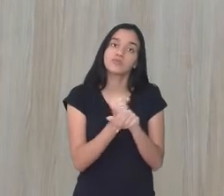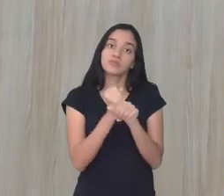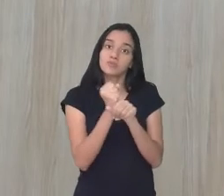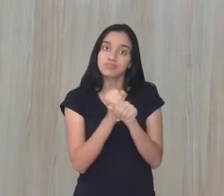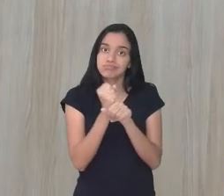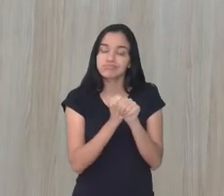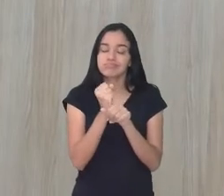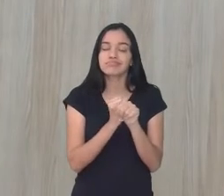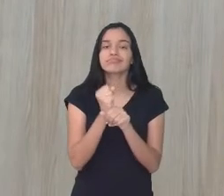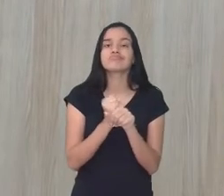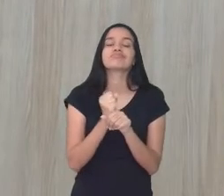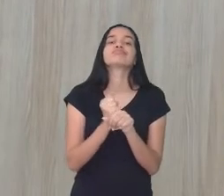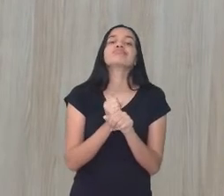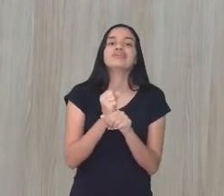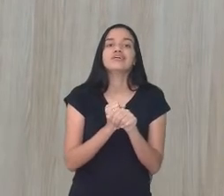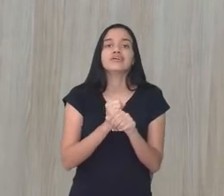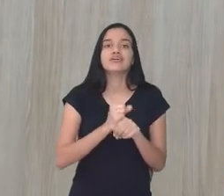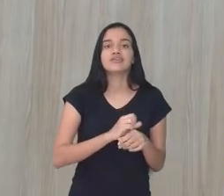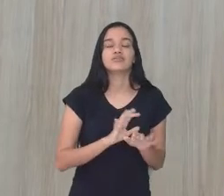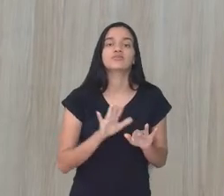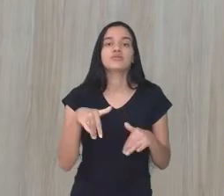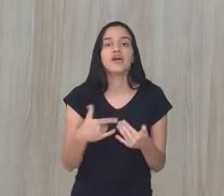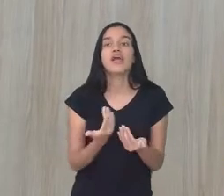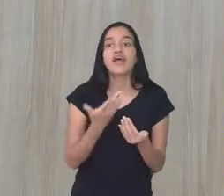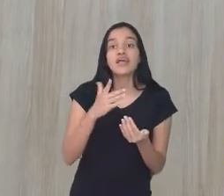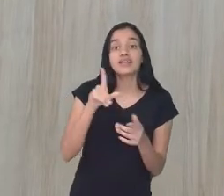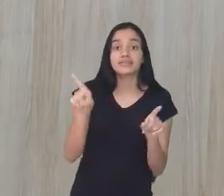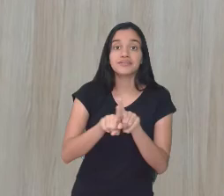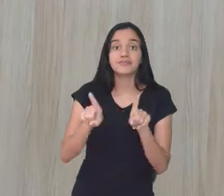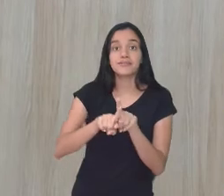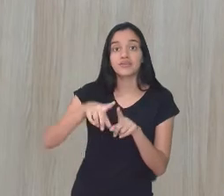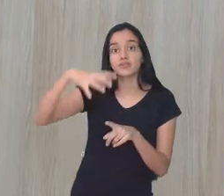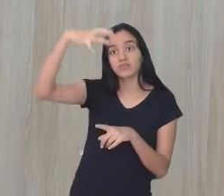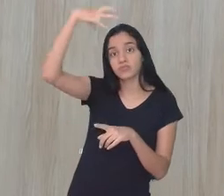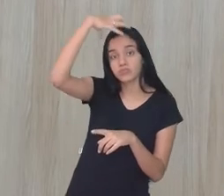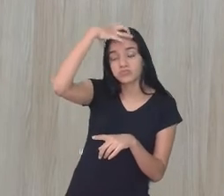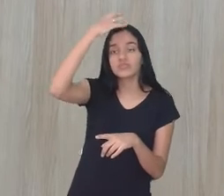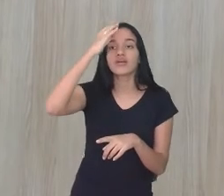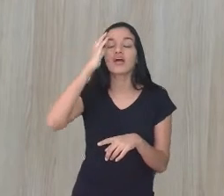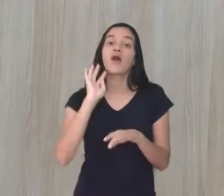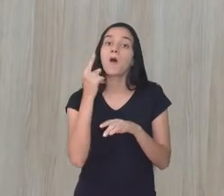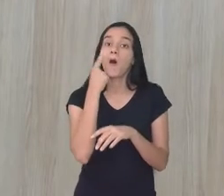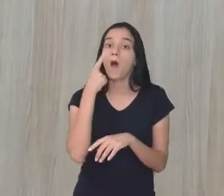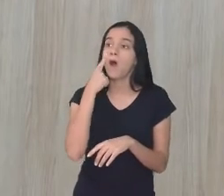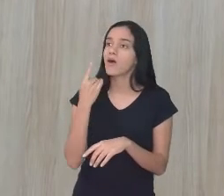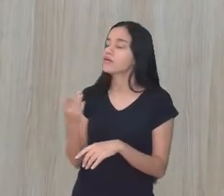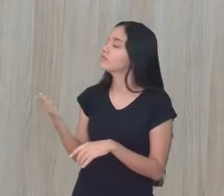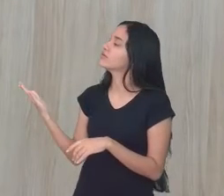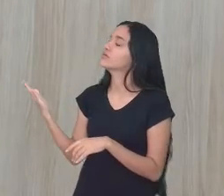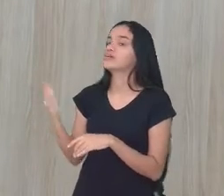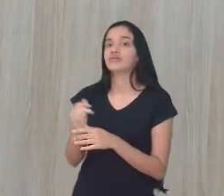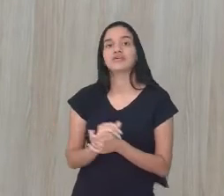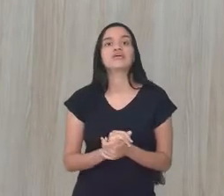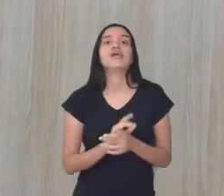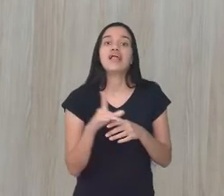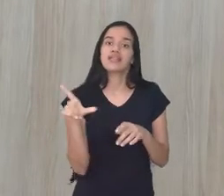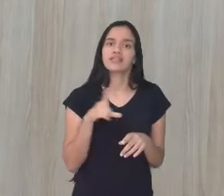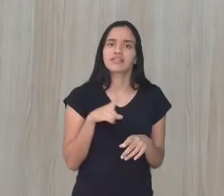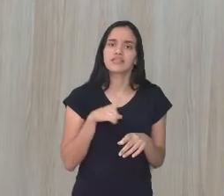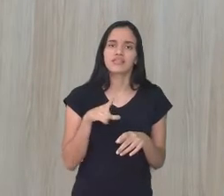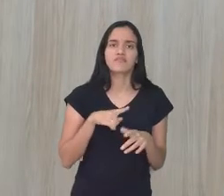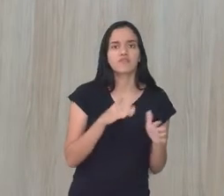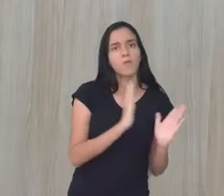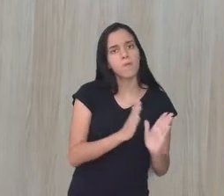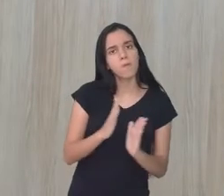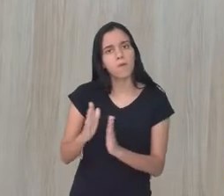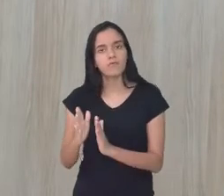foi declarada a independência, ele se declara também imperador. E olha só o que é que a gente vai ver, né? O desdobramento desse